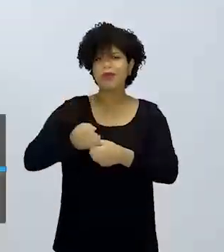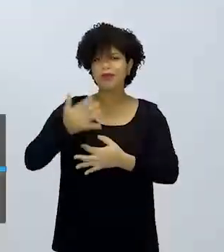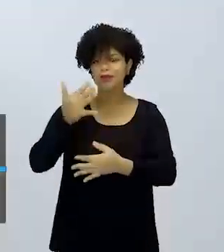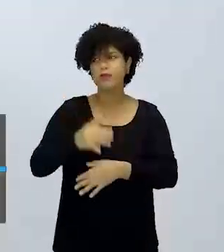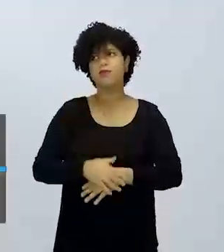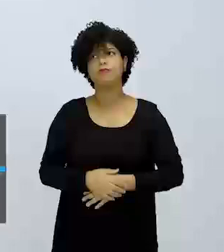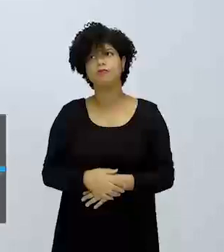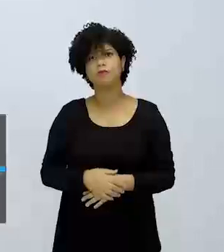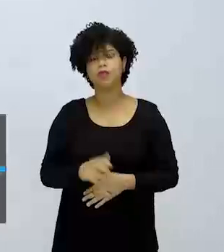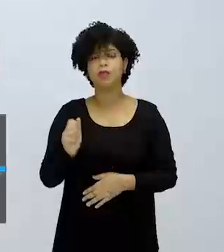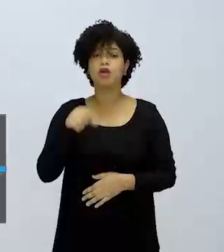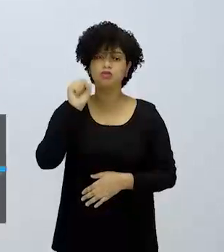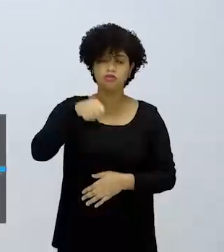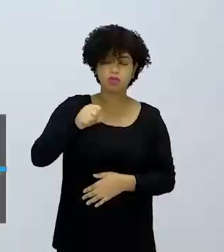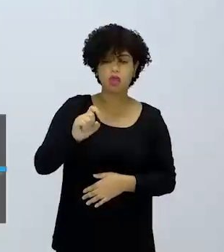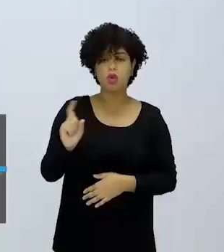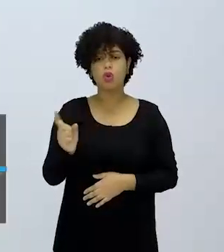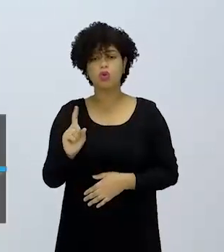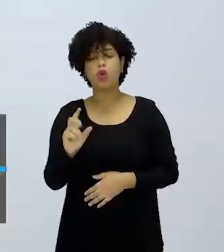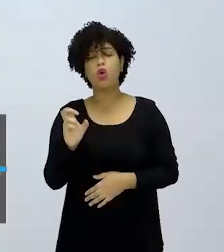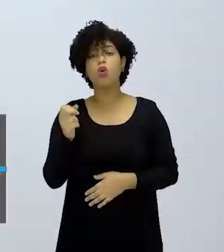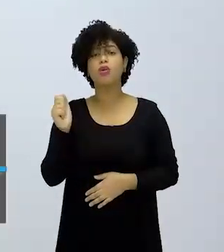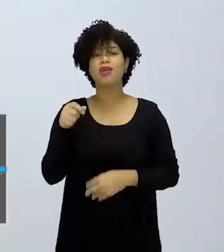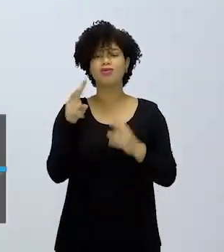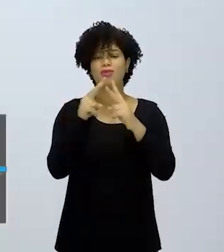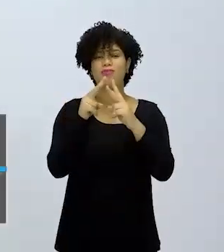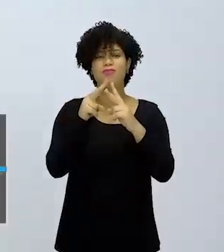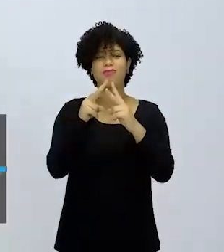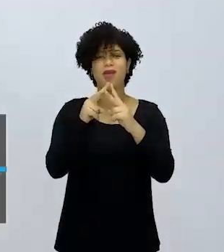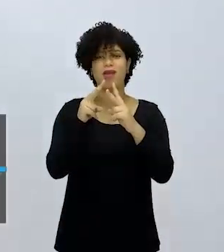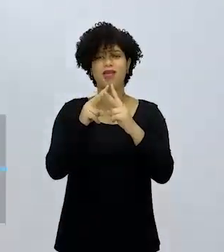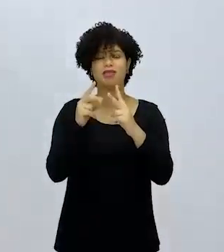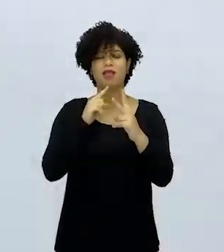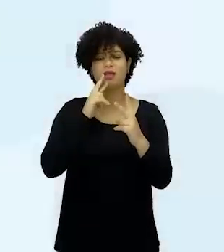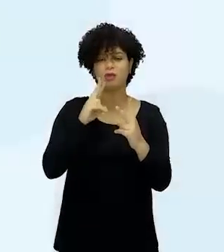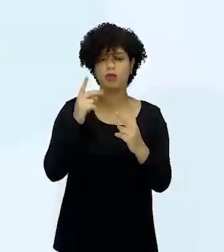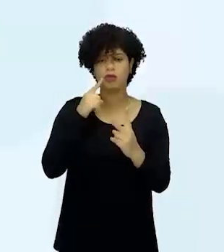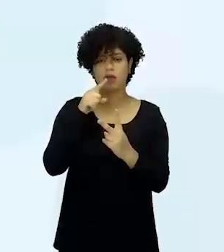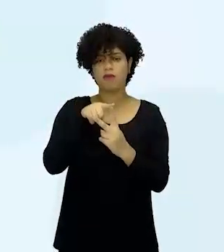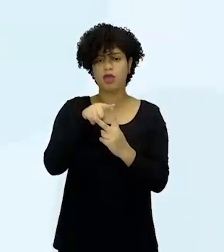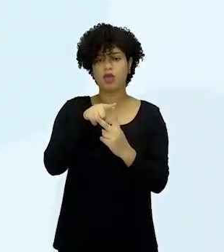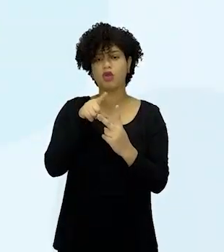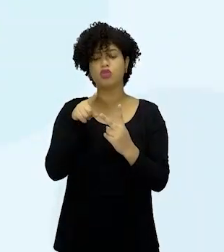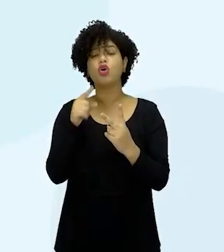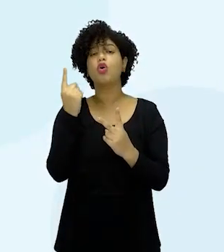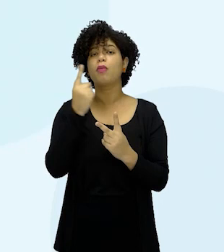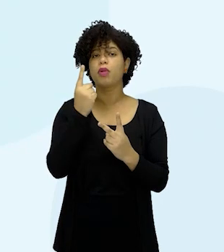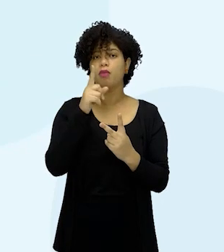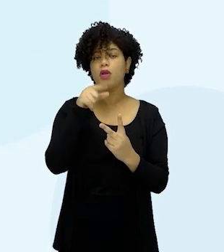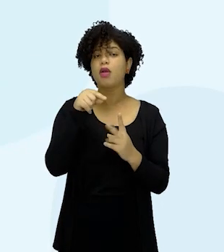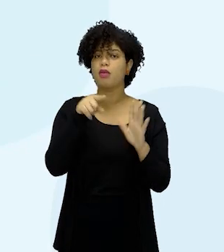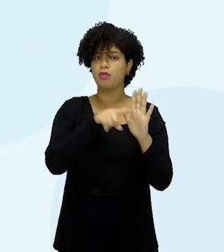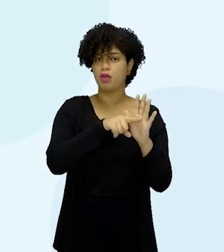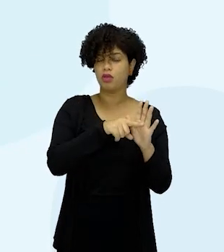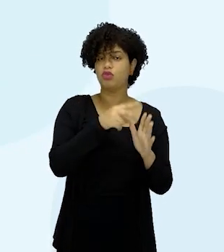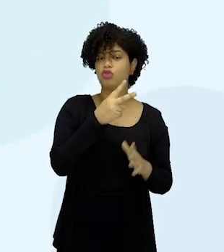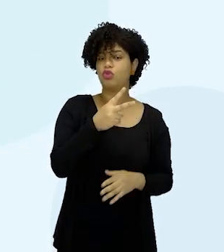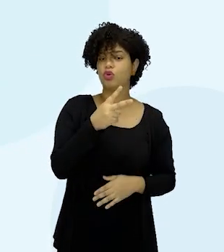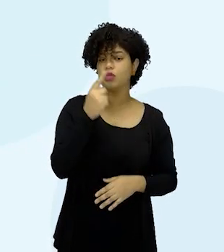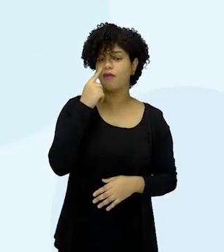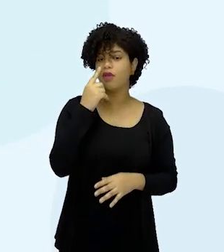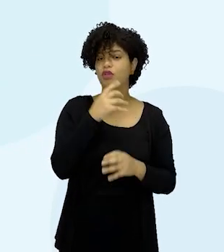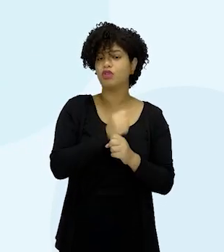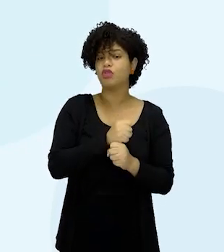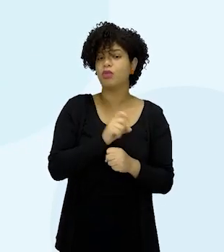pode colocar conseguir ou não, mas você pode pôr os pares ordenados. Como assim? Você vem aqui, coloca o primeiro valor do x, que é o menos 2, faz a